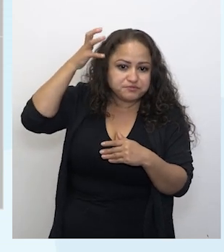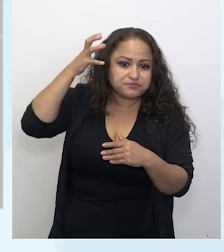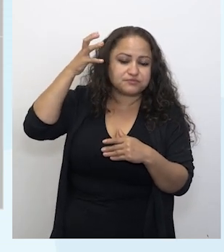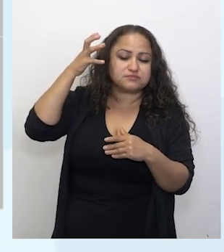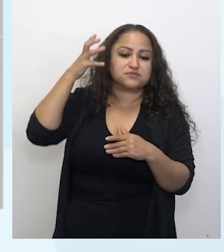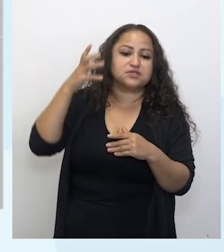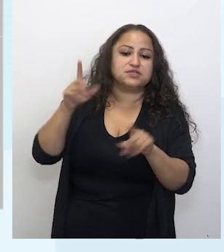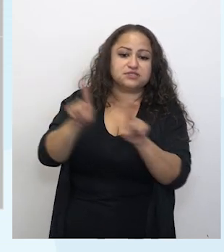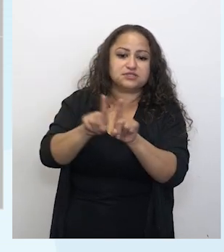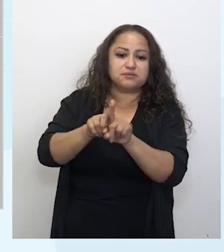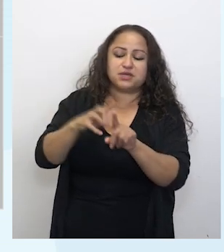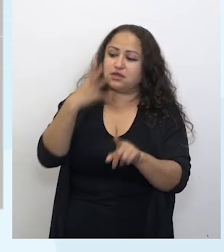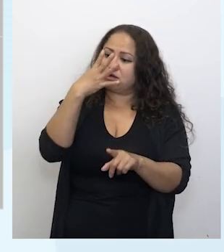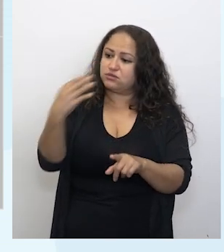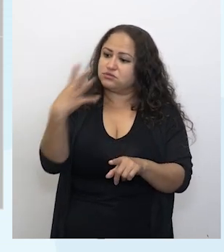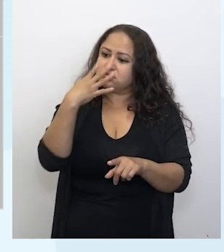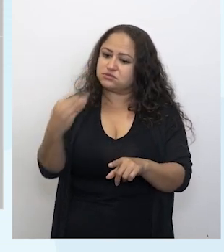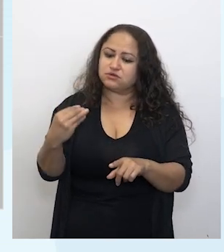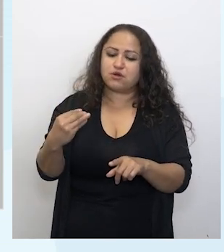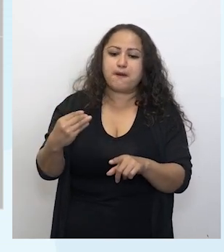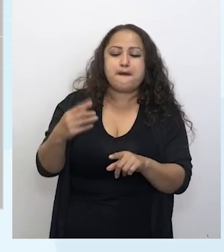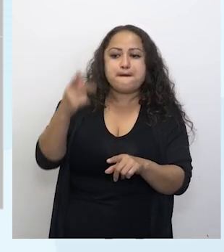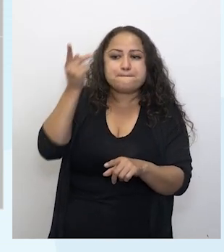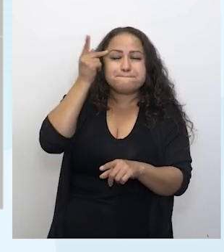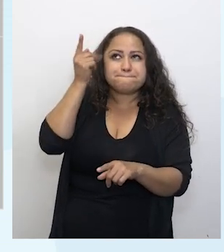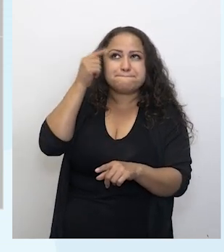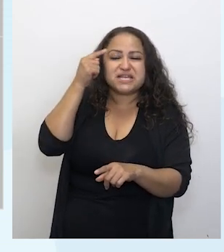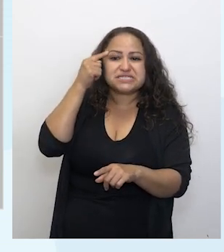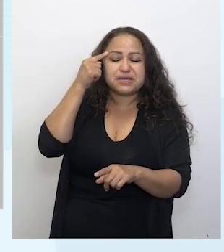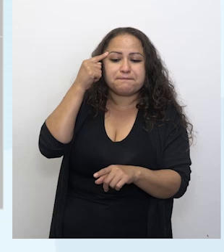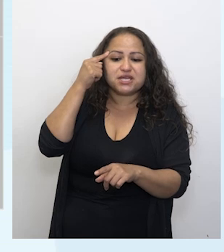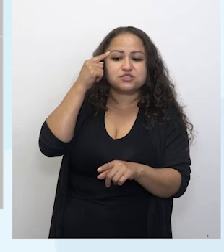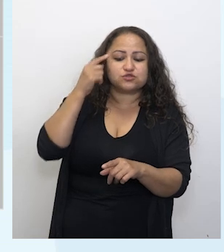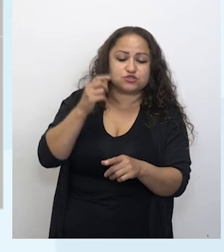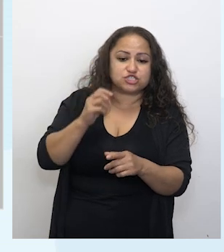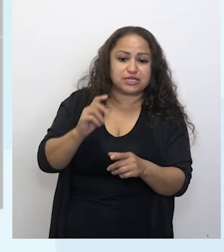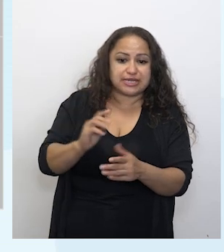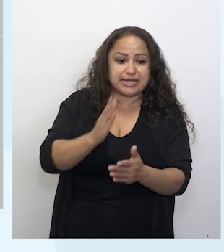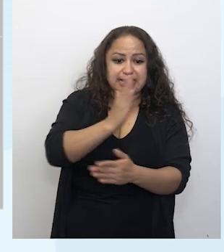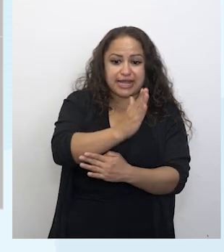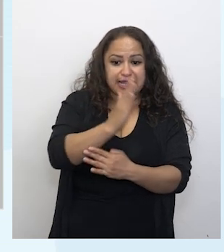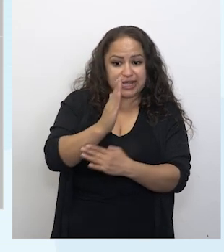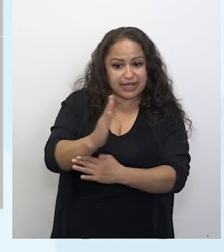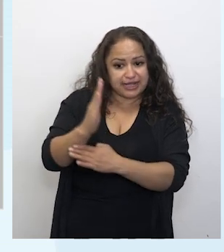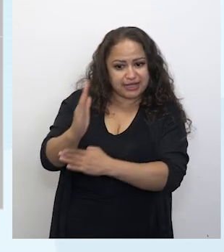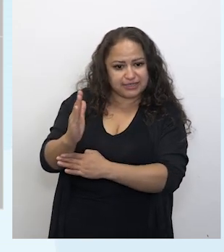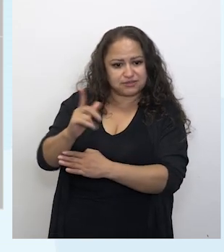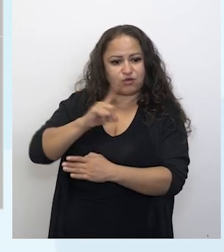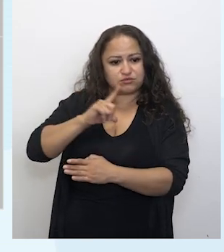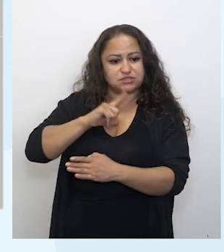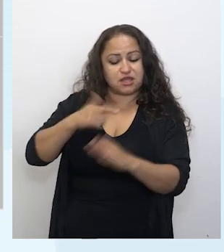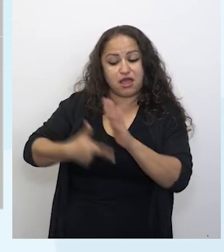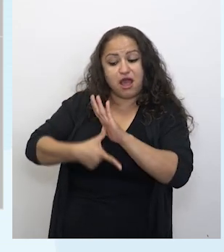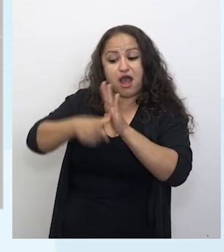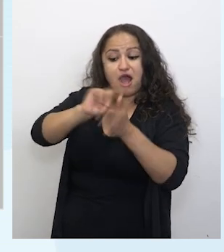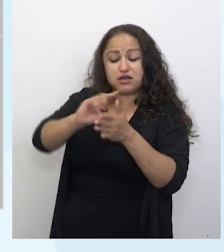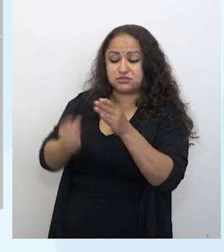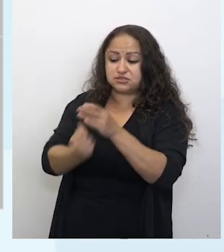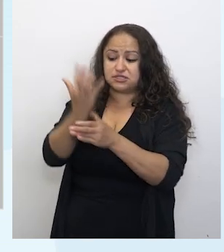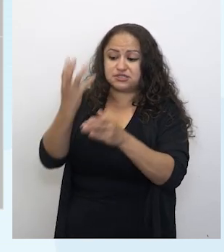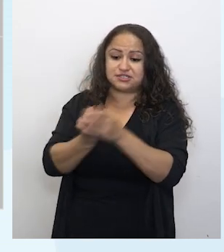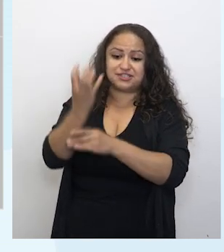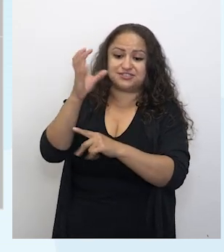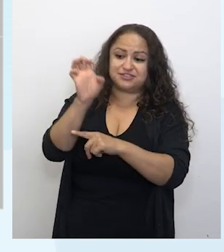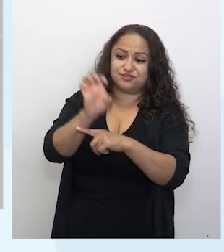o pensamento de cada um desses filósofos antes da criação do Estado, tá? Então, quando os homens ainda